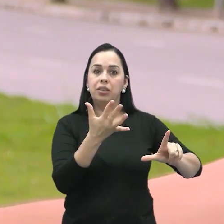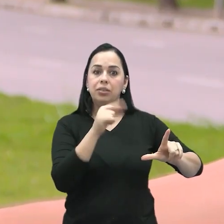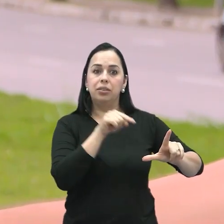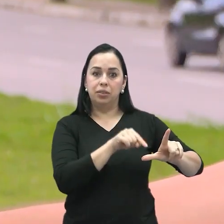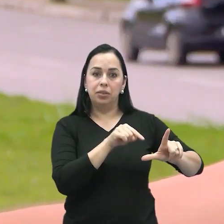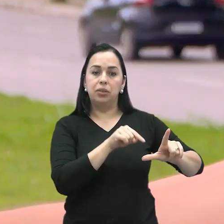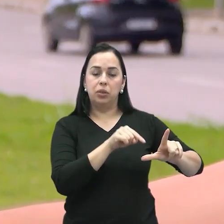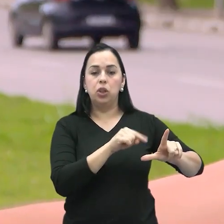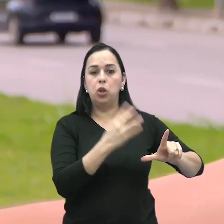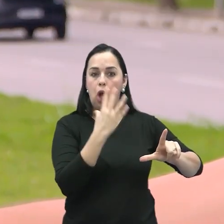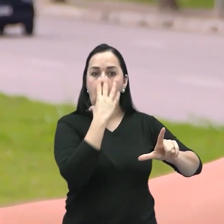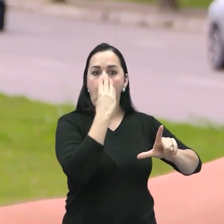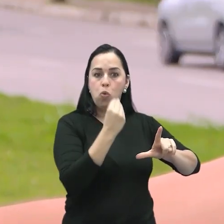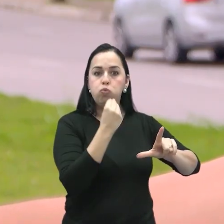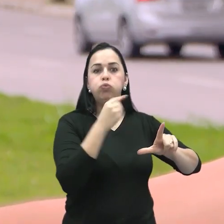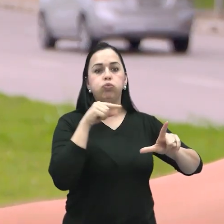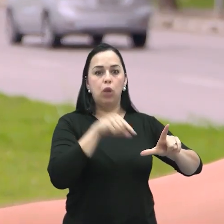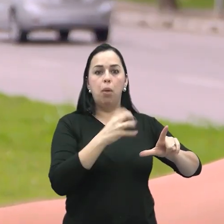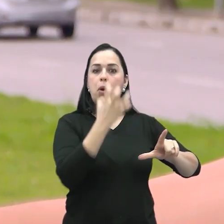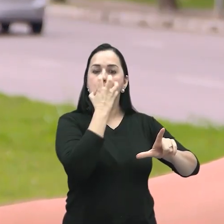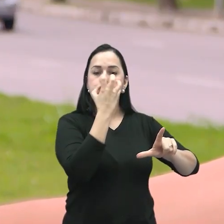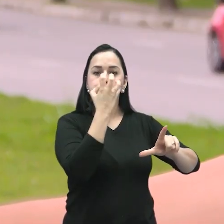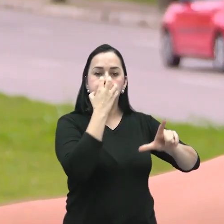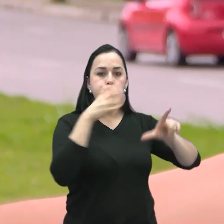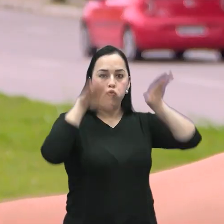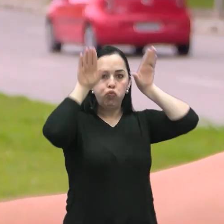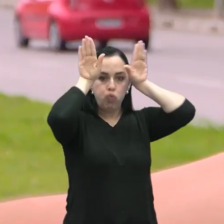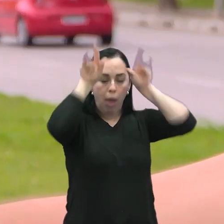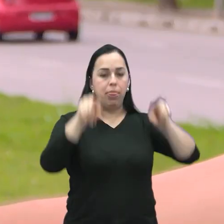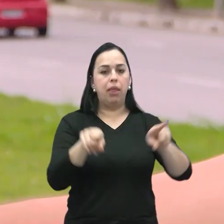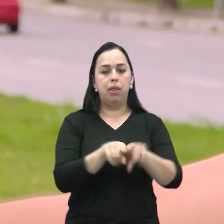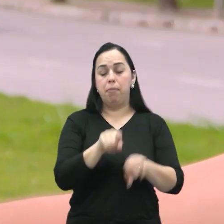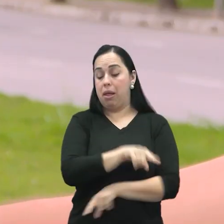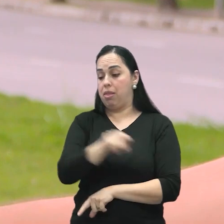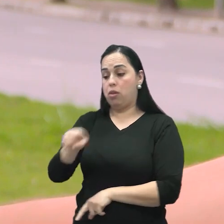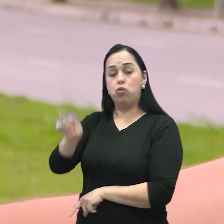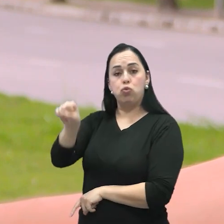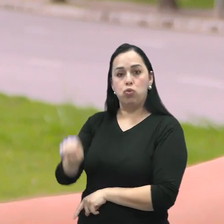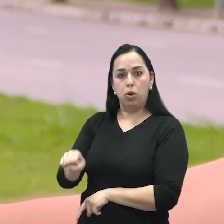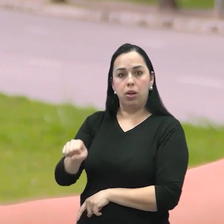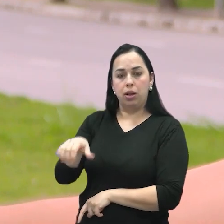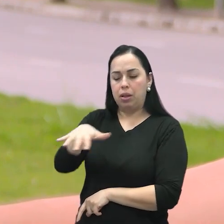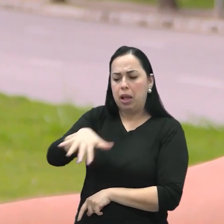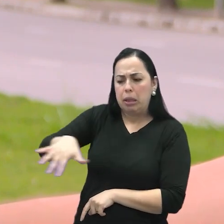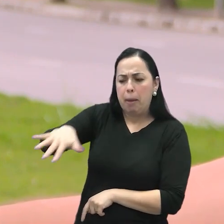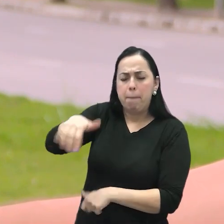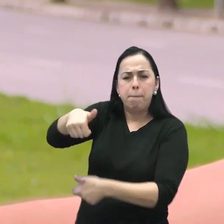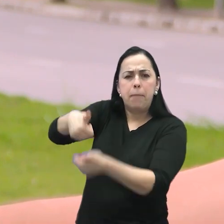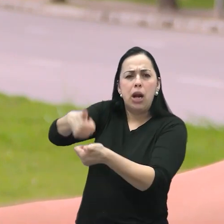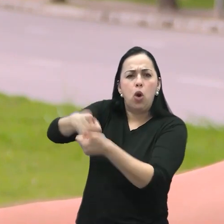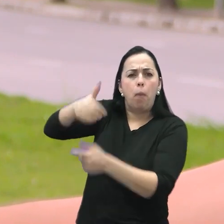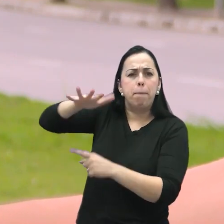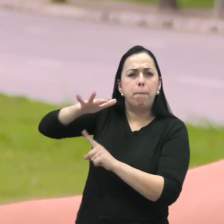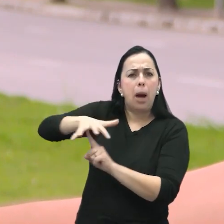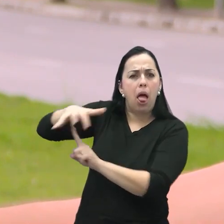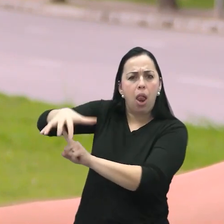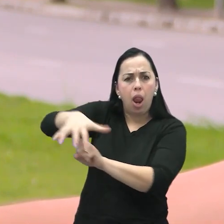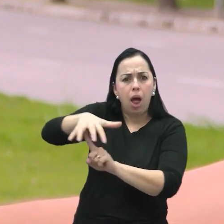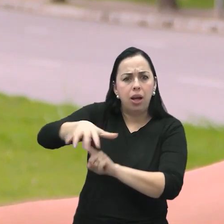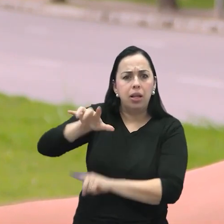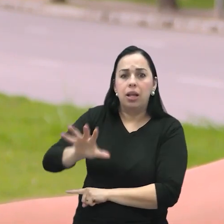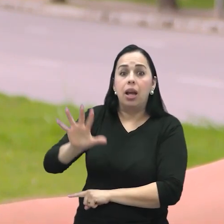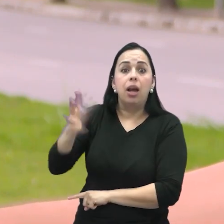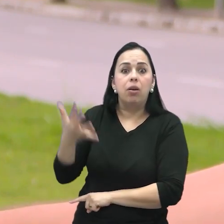do Calitrix aurita, e exatamente também ali na região sul, no Parque do Cerrado, que